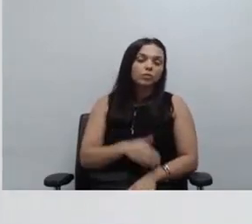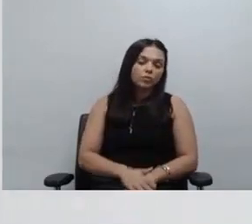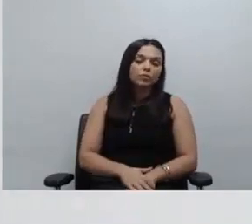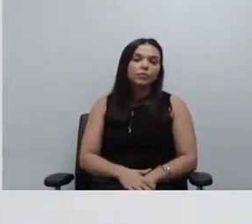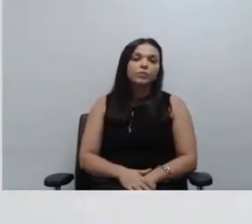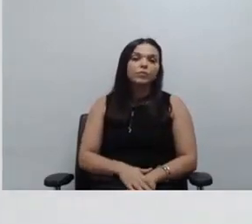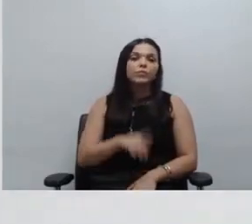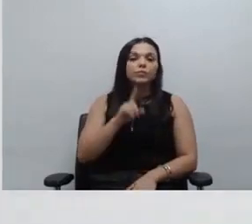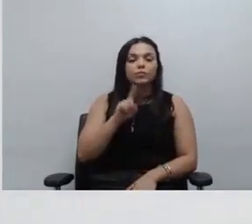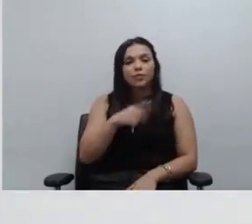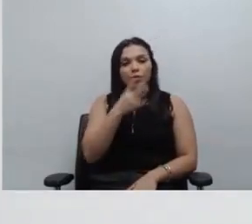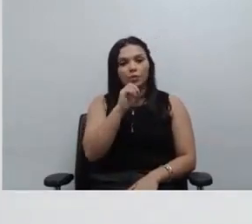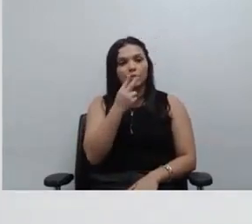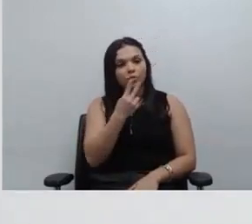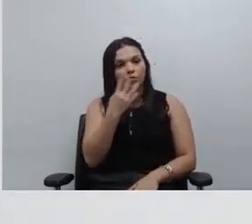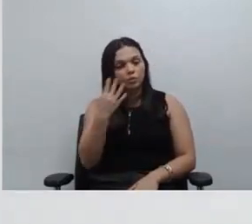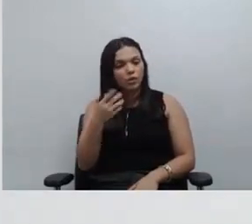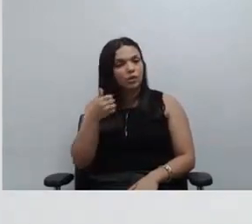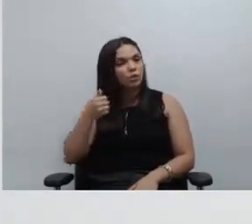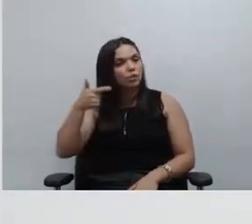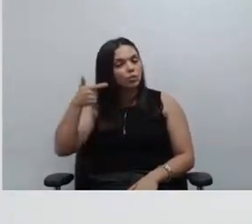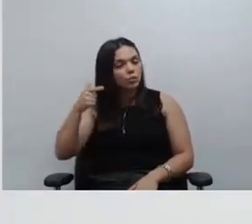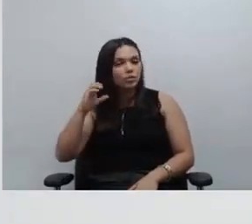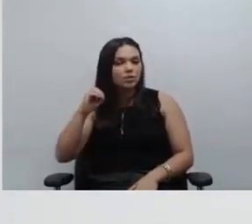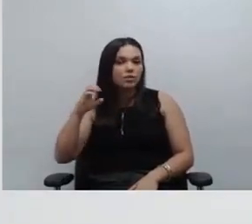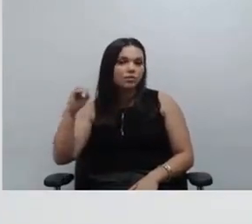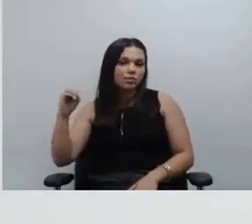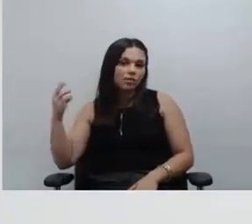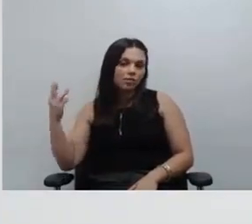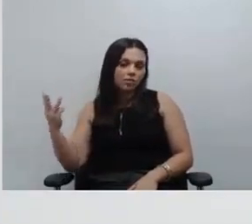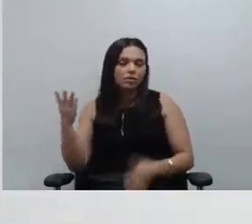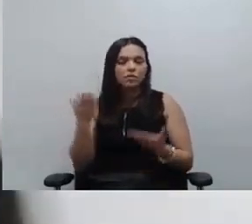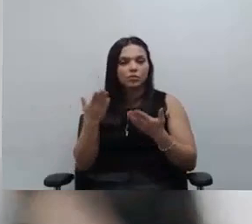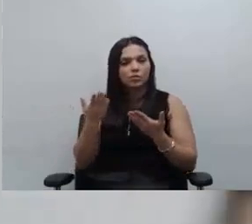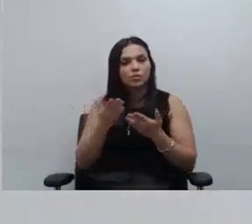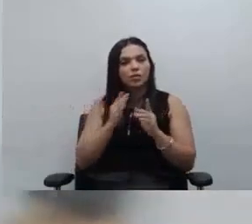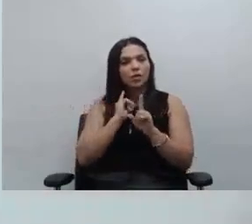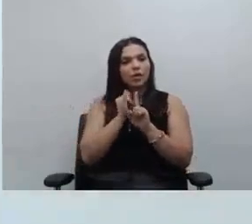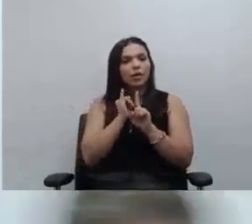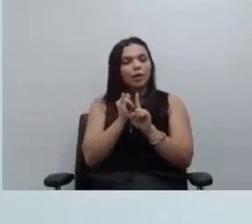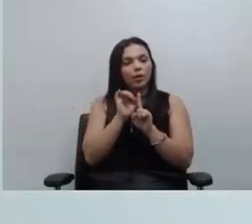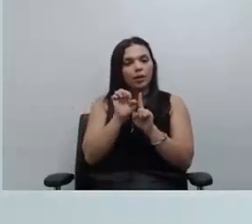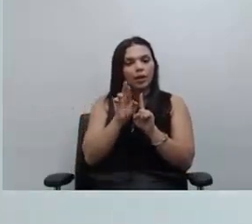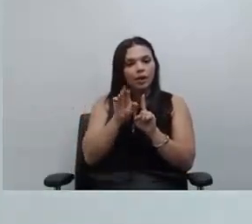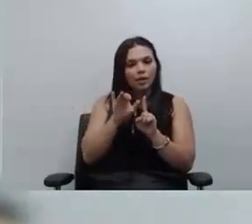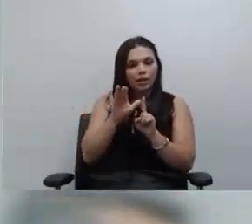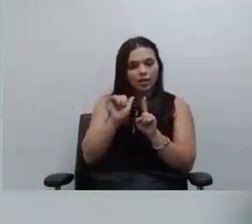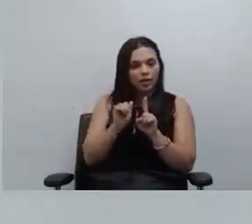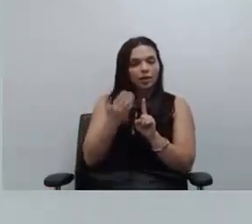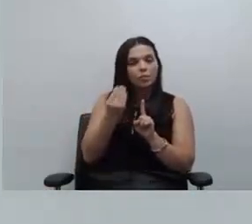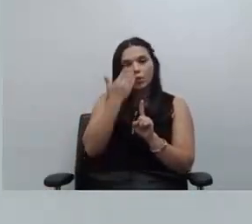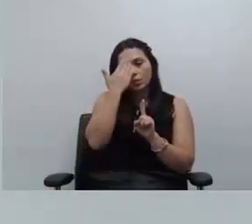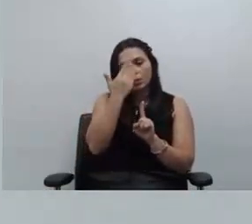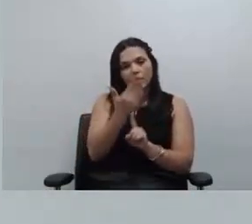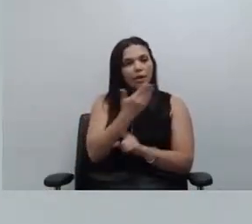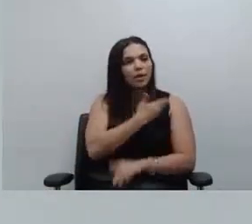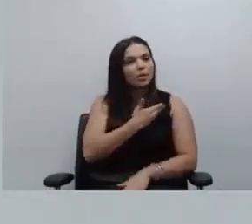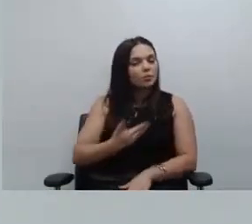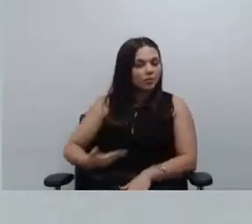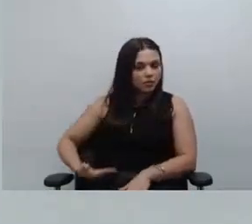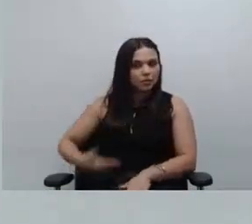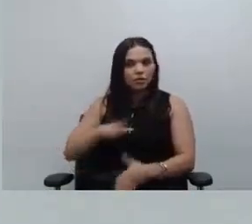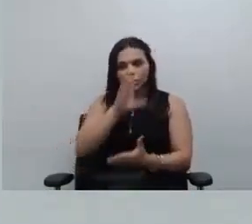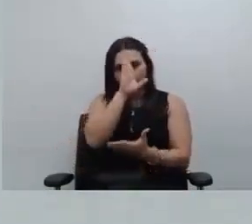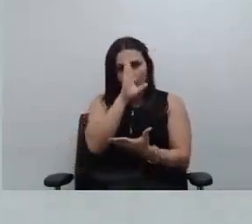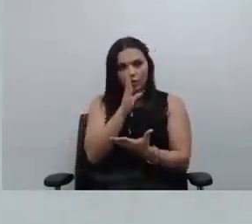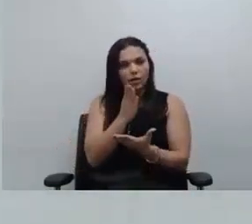2024-0012-043, de relatoria da excelentíssima conselheira Érica Leone, com a palavra. Obrigada, presidente. Esse, acredito